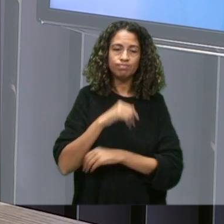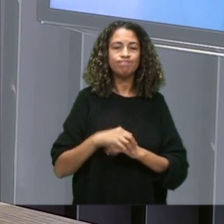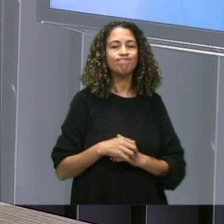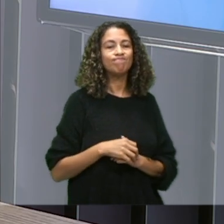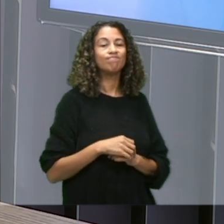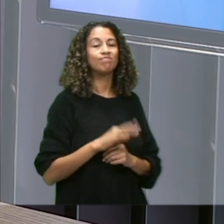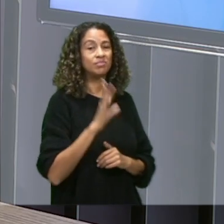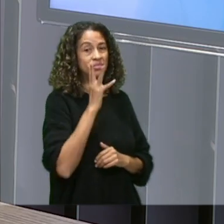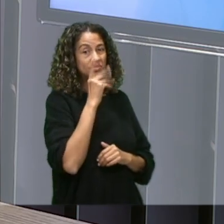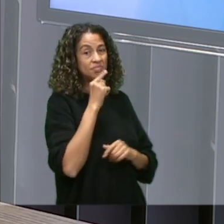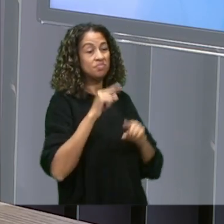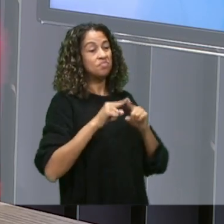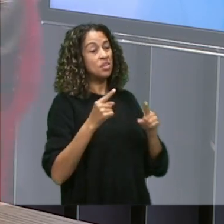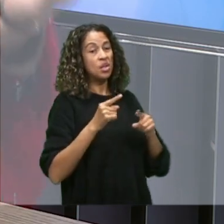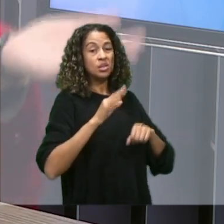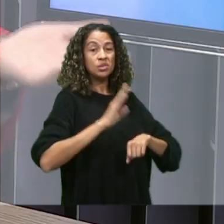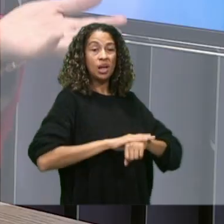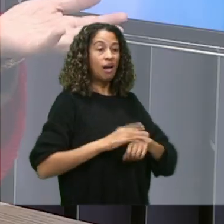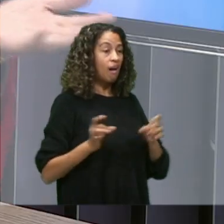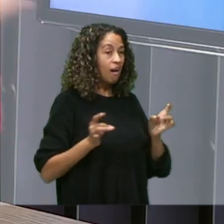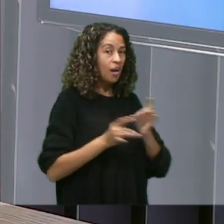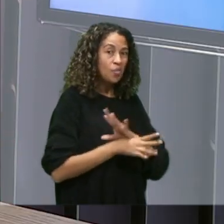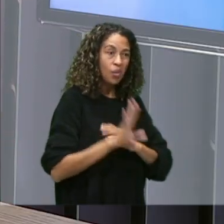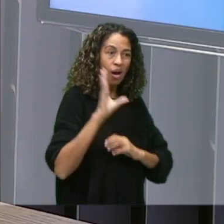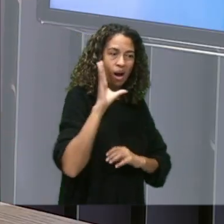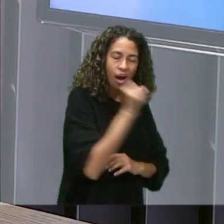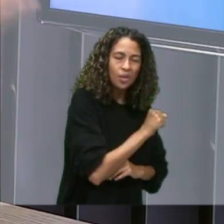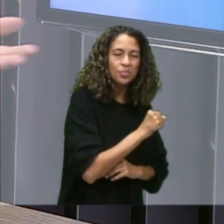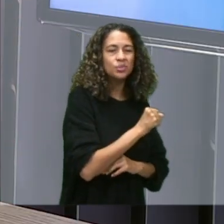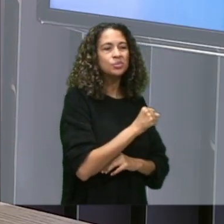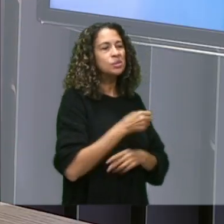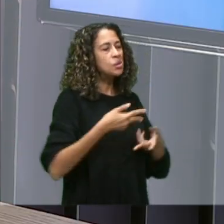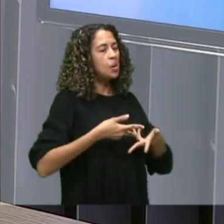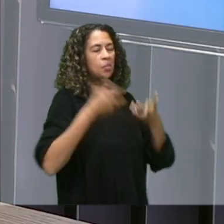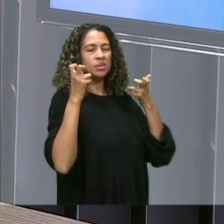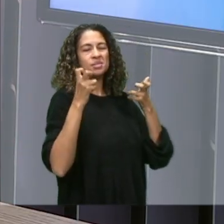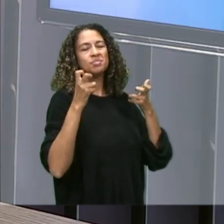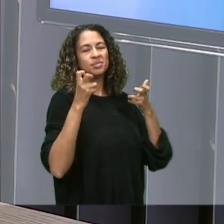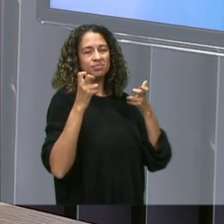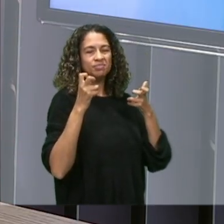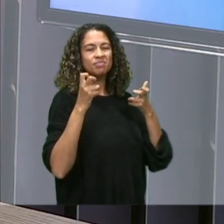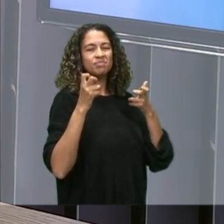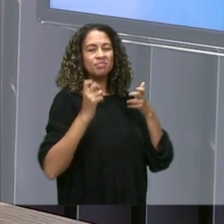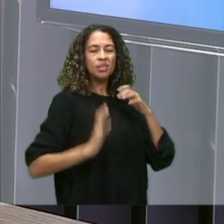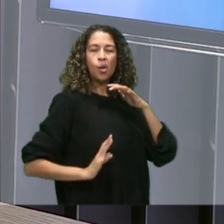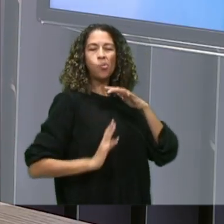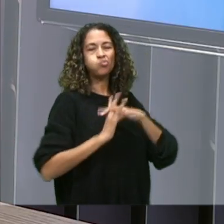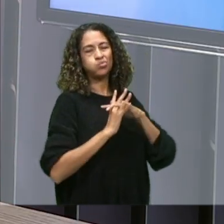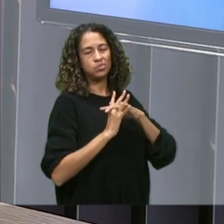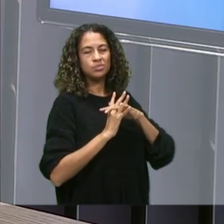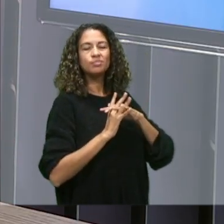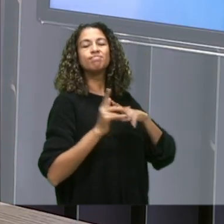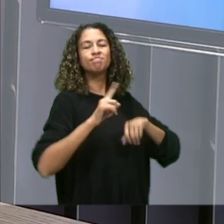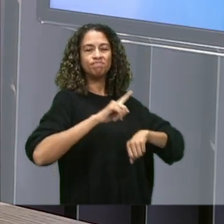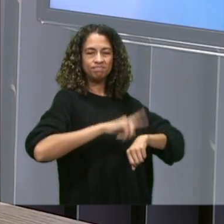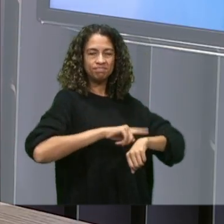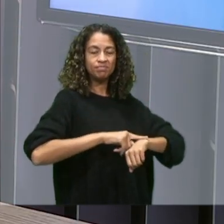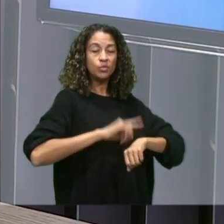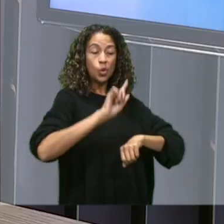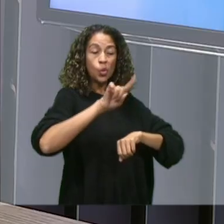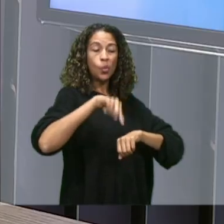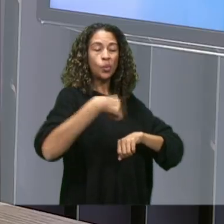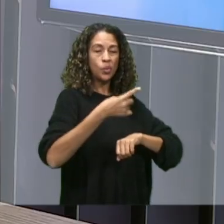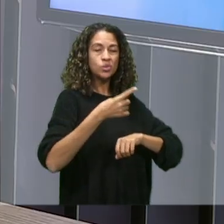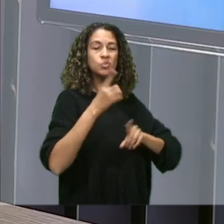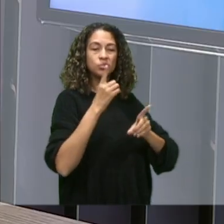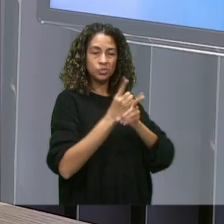é lento, mas o nosso bloco passa tão rápido que a gente nem vê. A gente extrapola o tempo. Próximo bloco vem aí, a